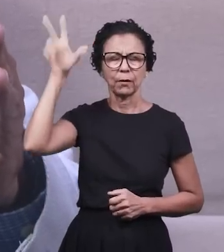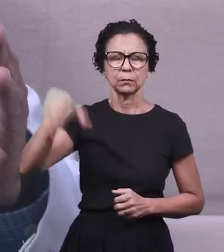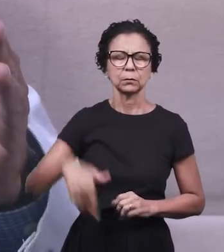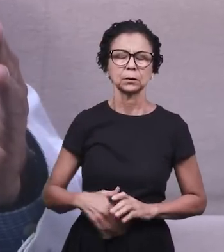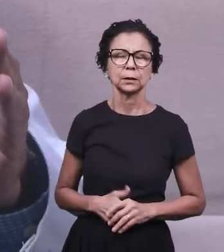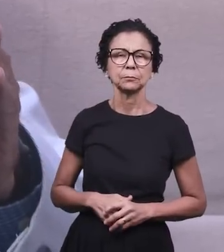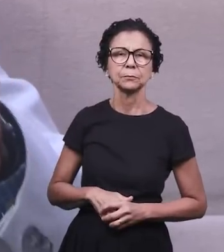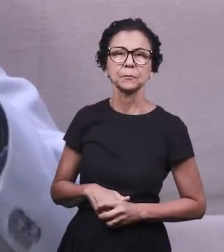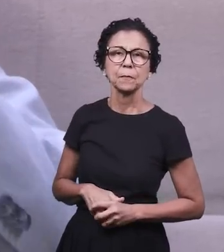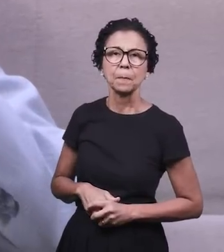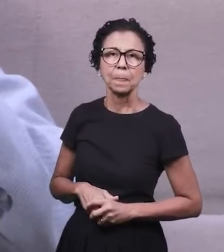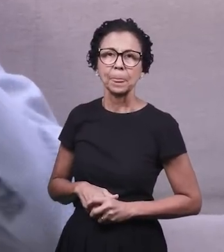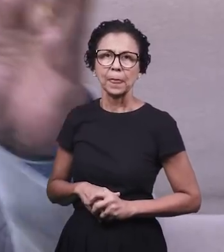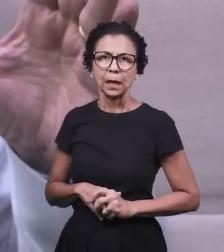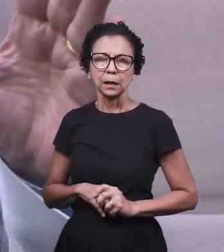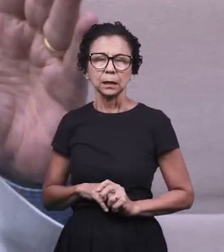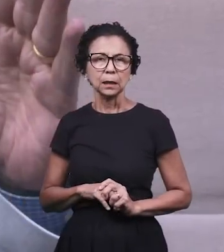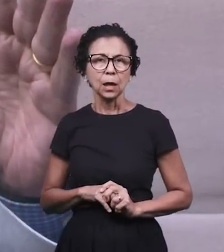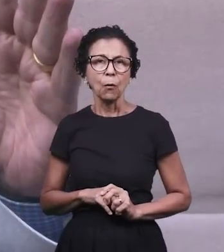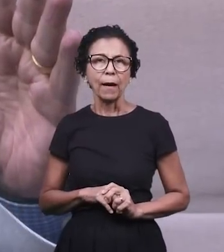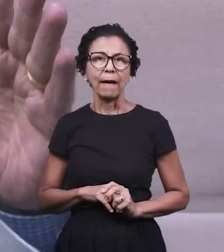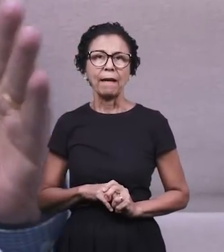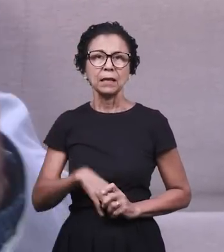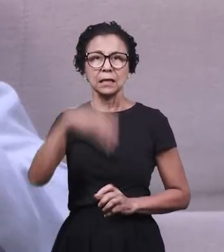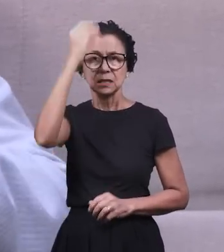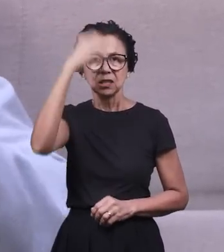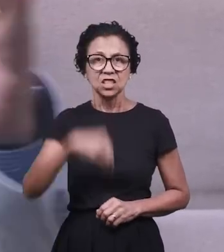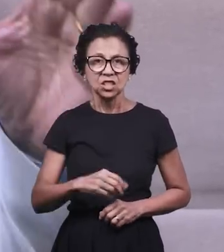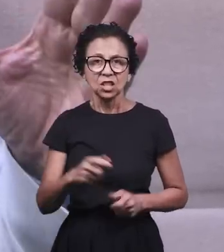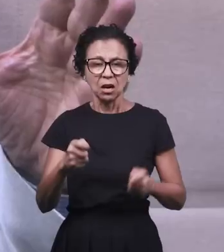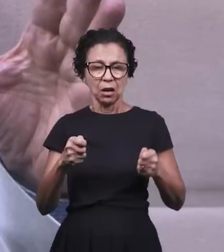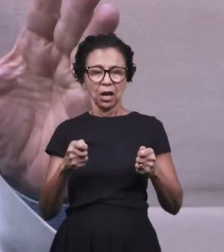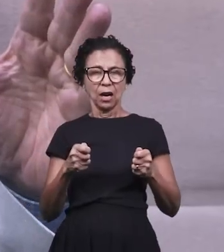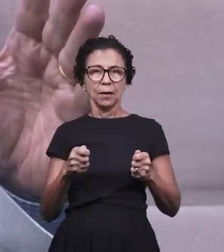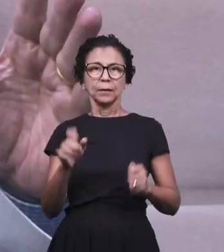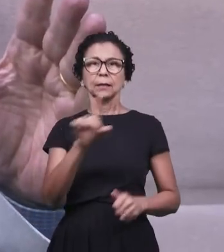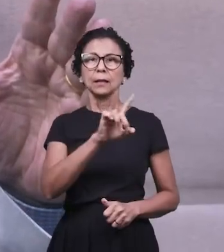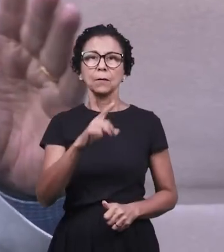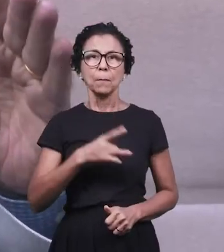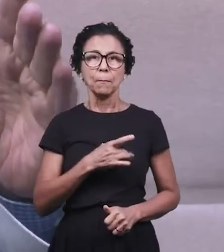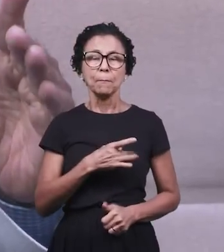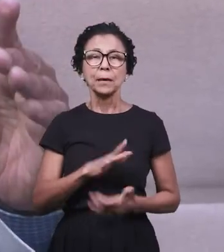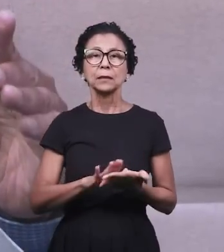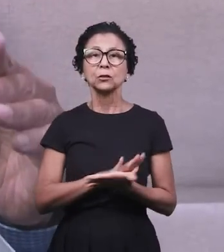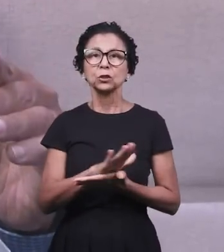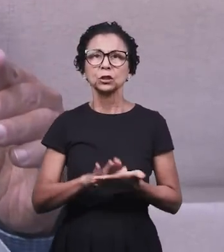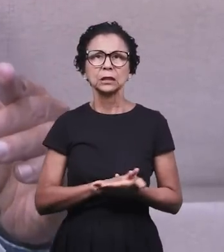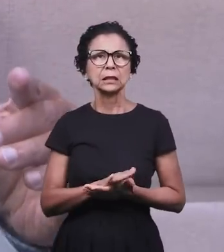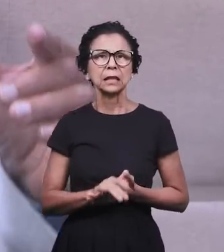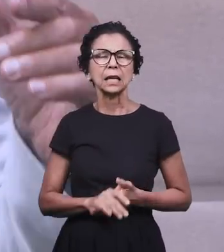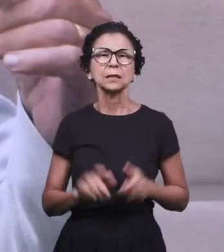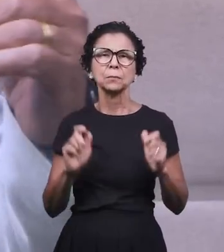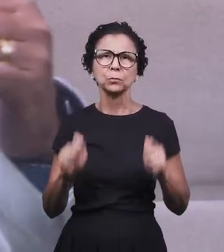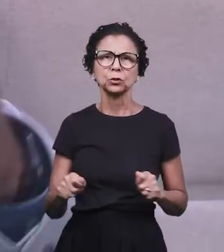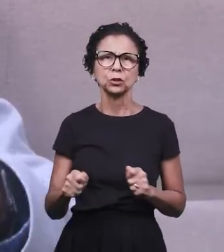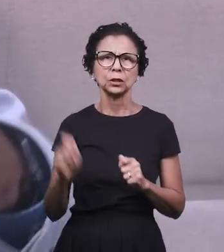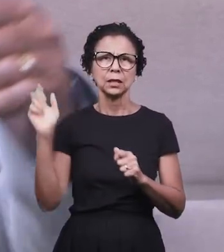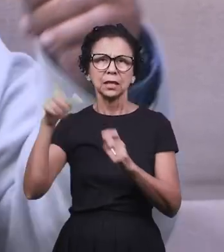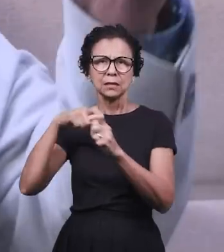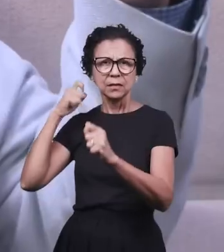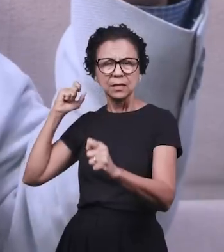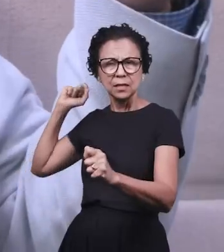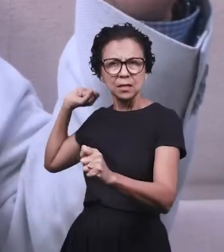inimigo, elas não recuavam, elas não temiam nada. Elas podiam até ser atingidas por alguma